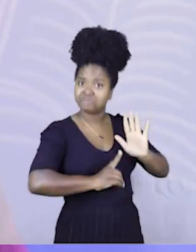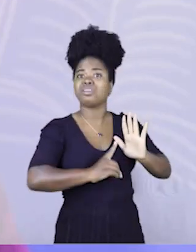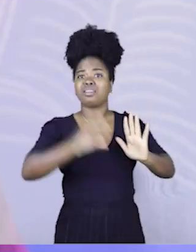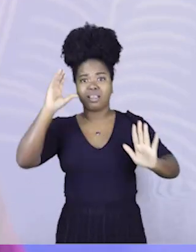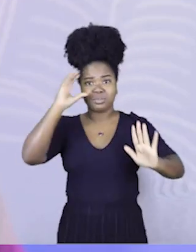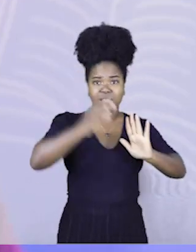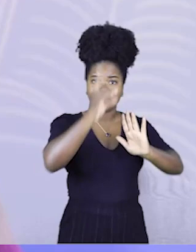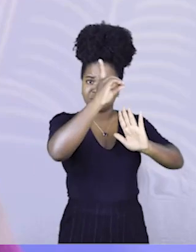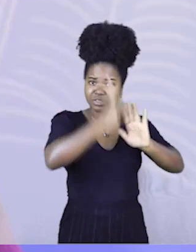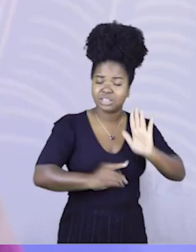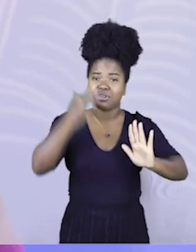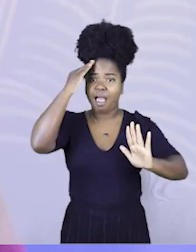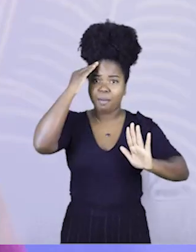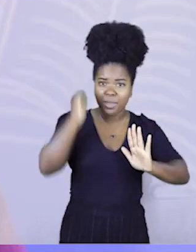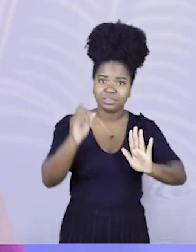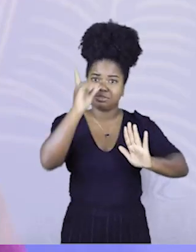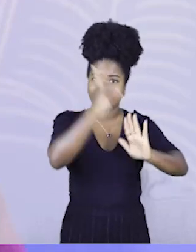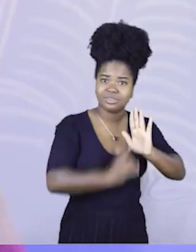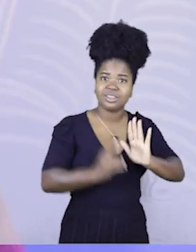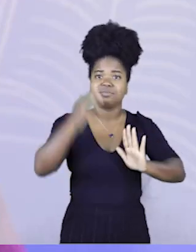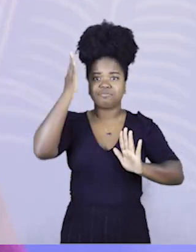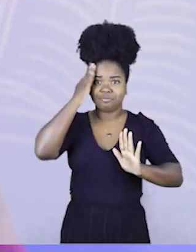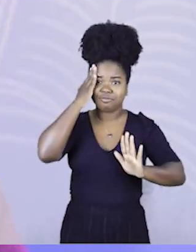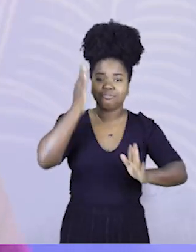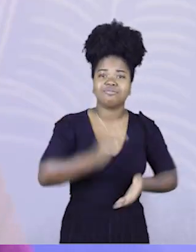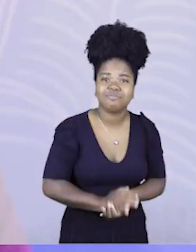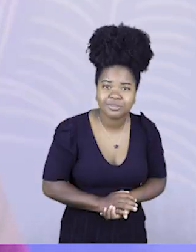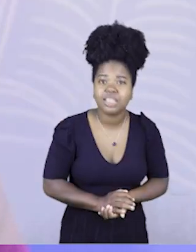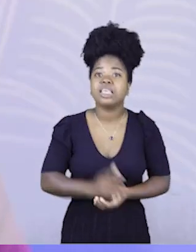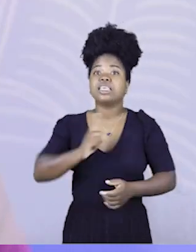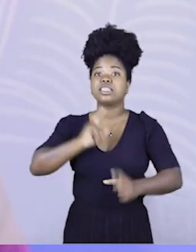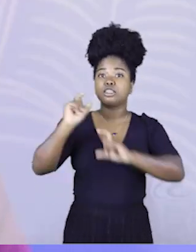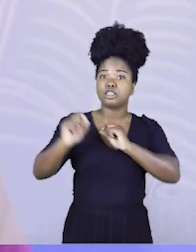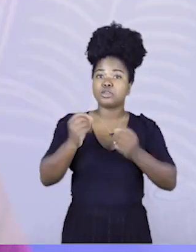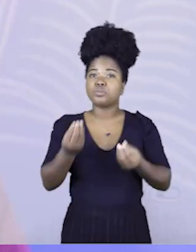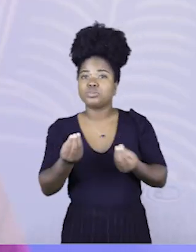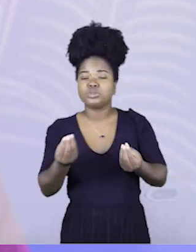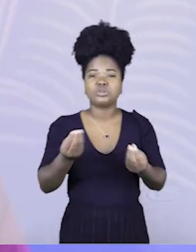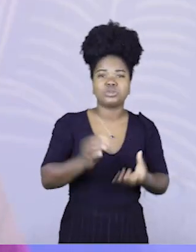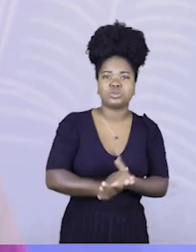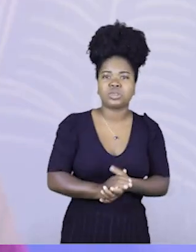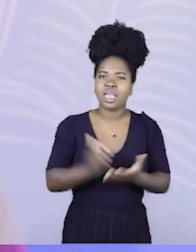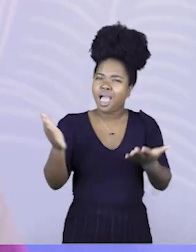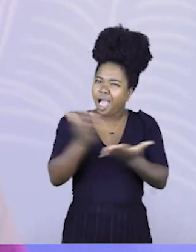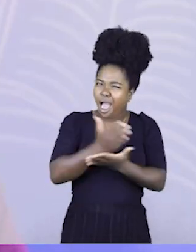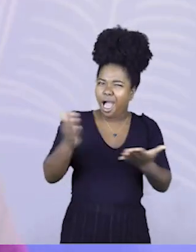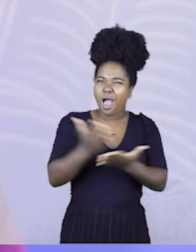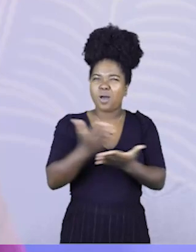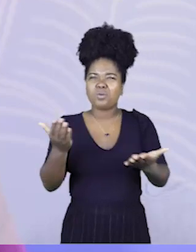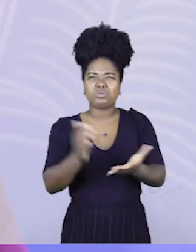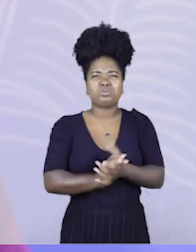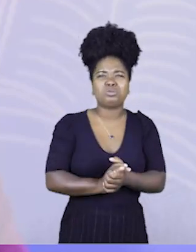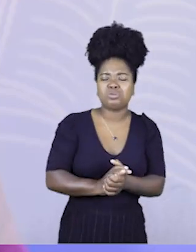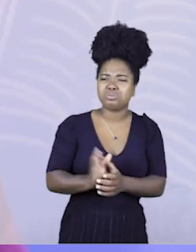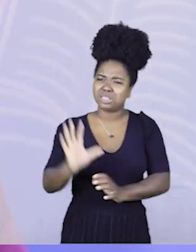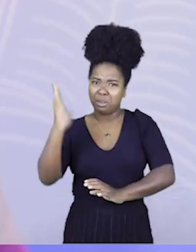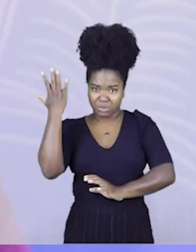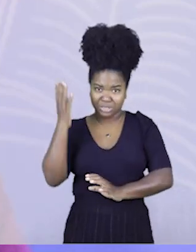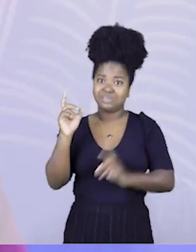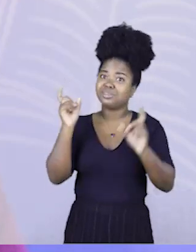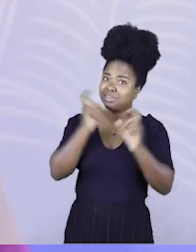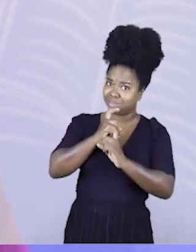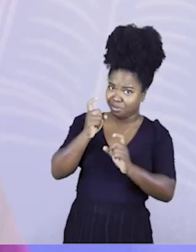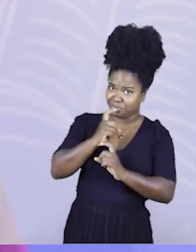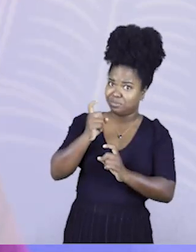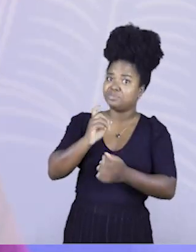aqui a gente já chega a enfrentar, né, um primeiro tabu na área de direitos humanos, que é pensar que direitos humanos são privilégios.